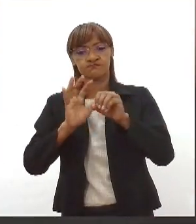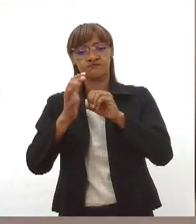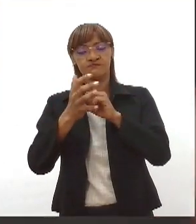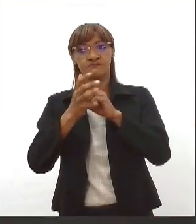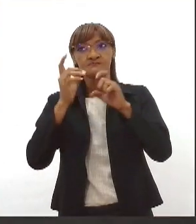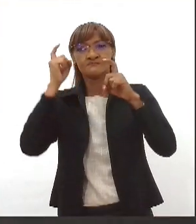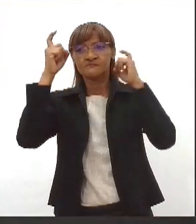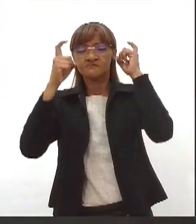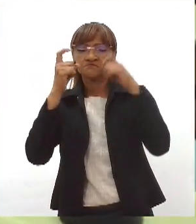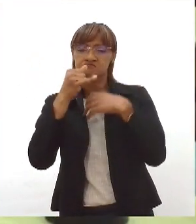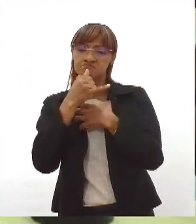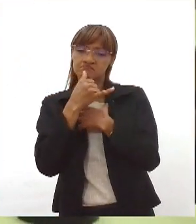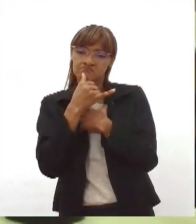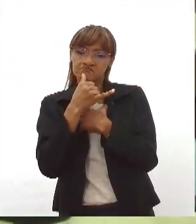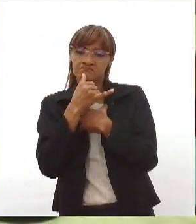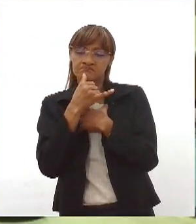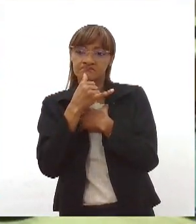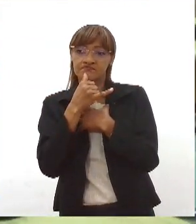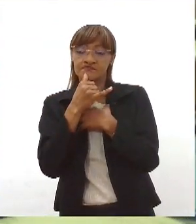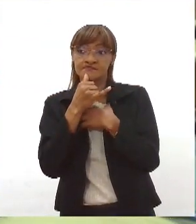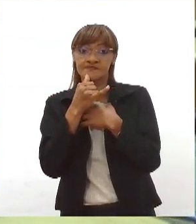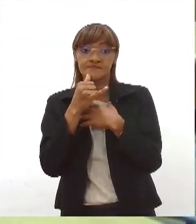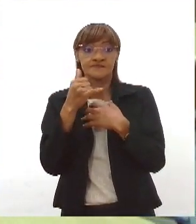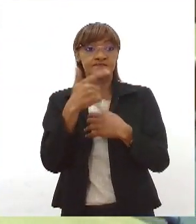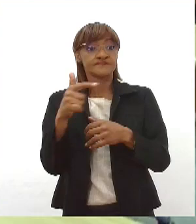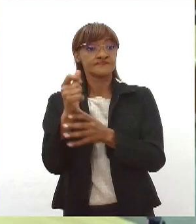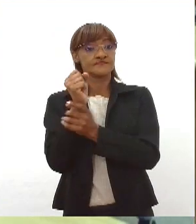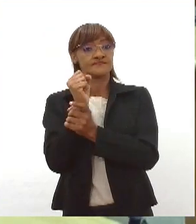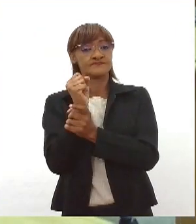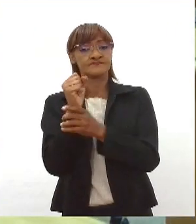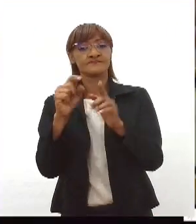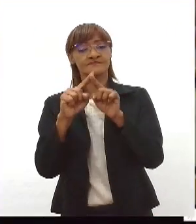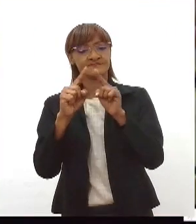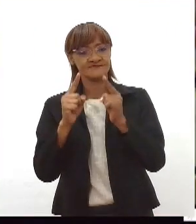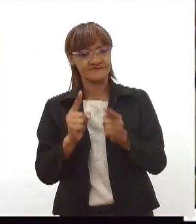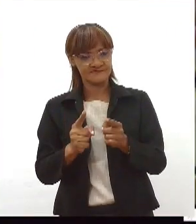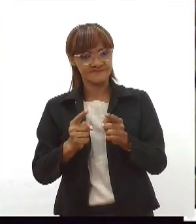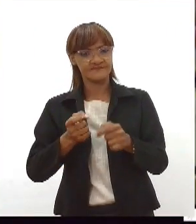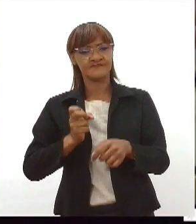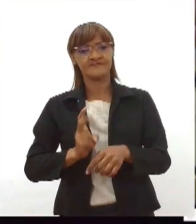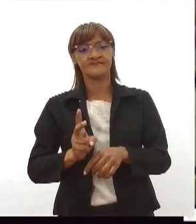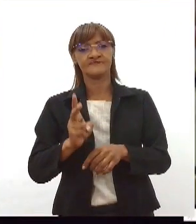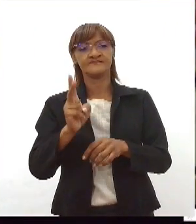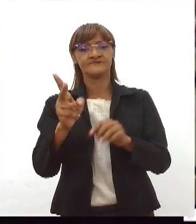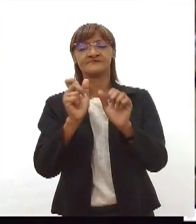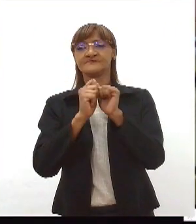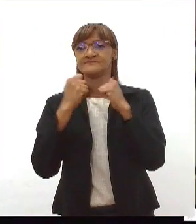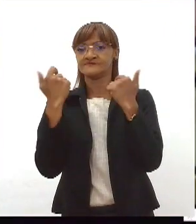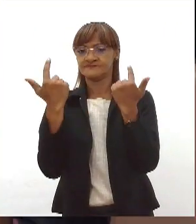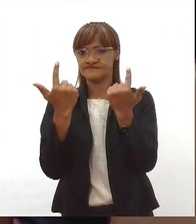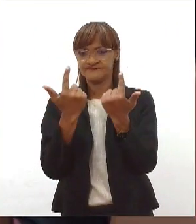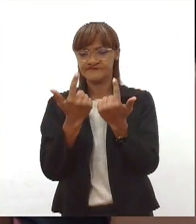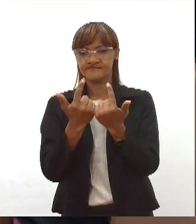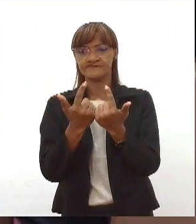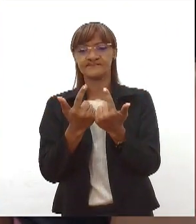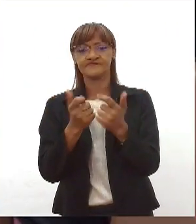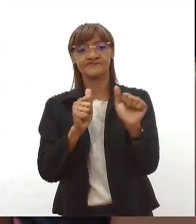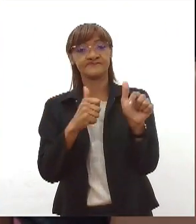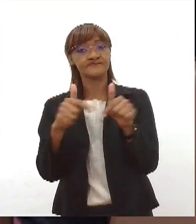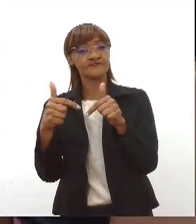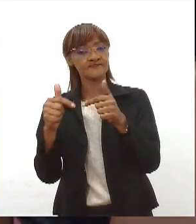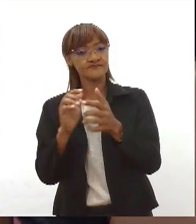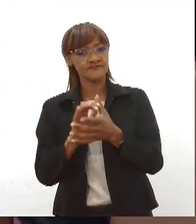e incertezas ainda assim a Lesi Não Para e mantenha a casa funcionando